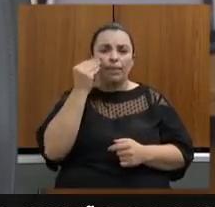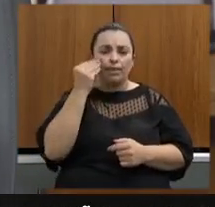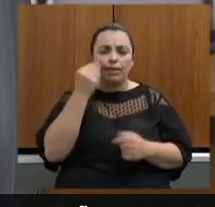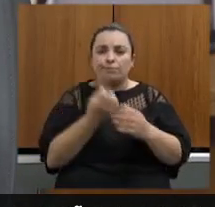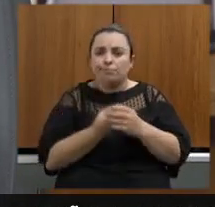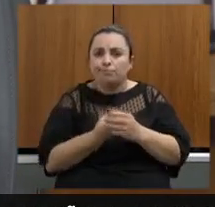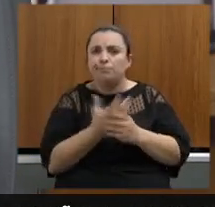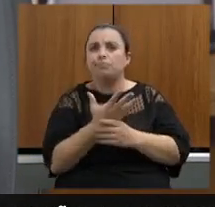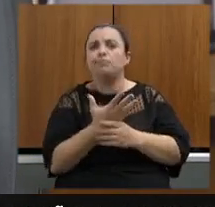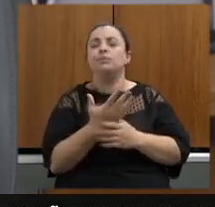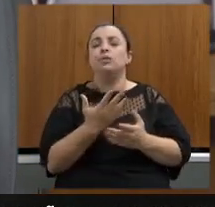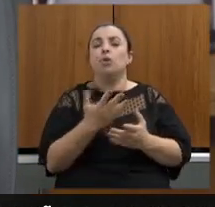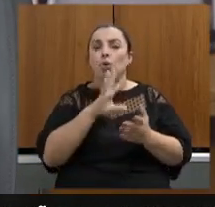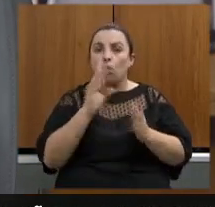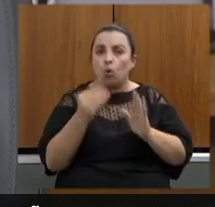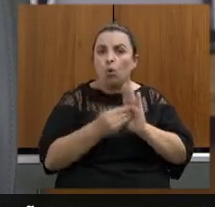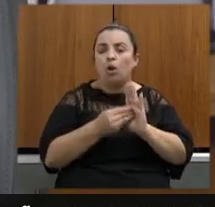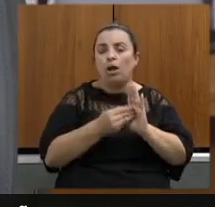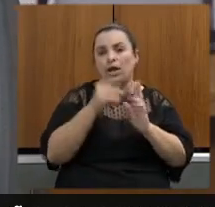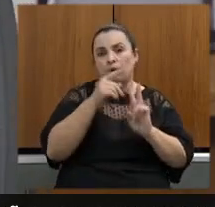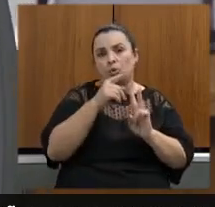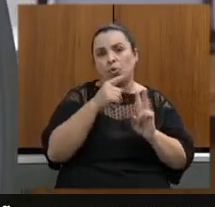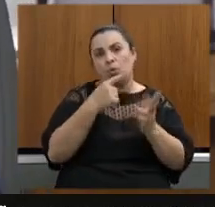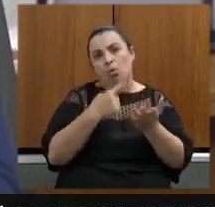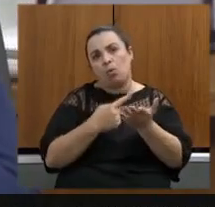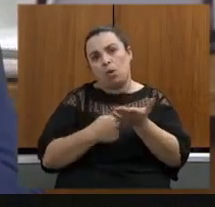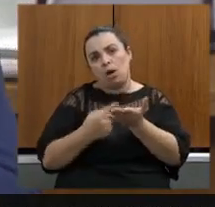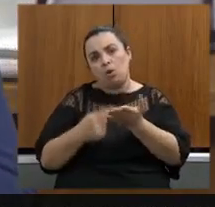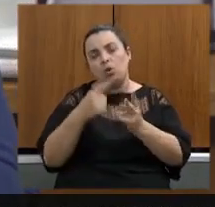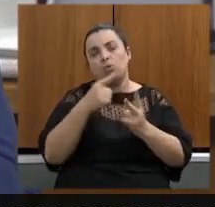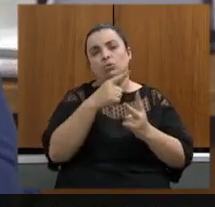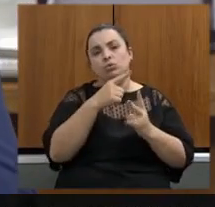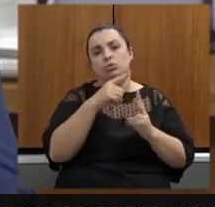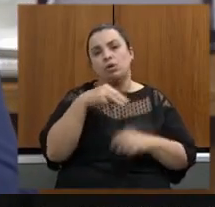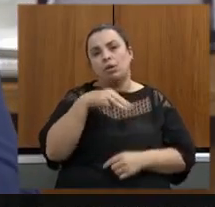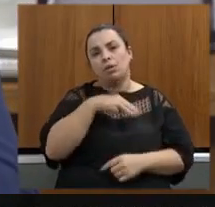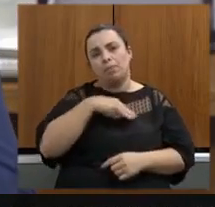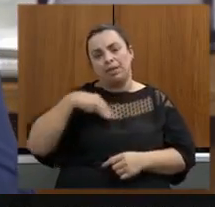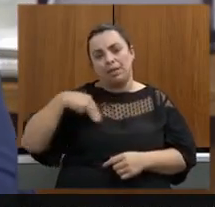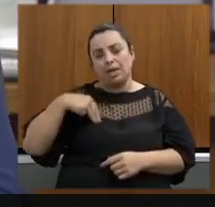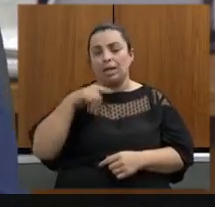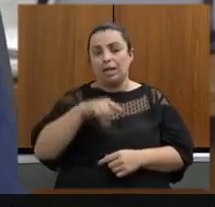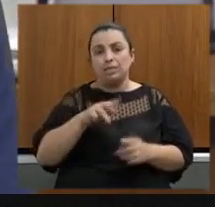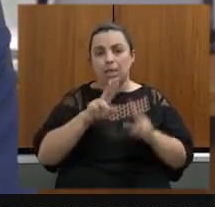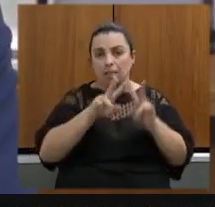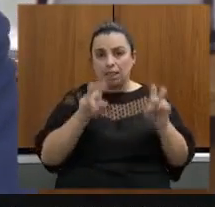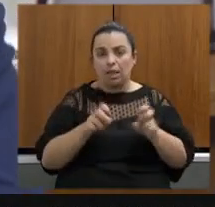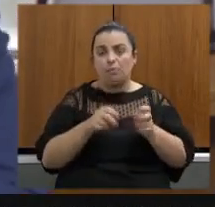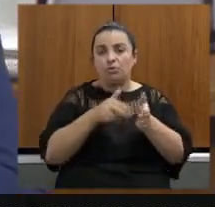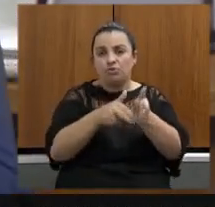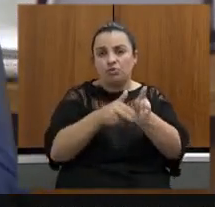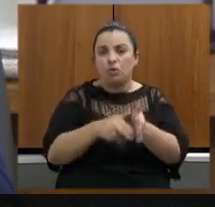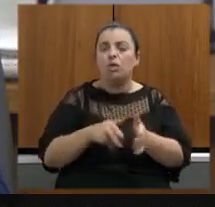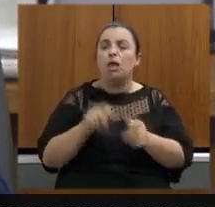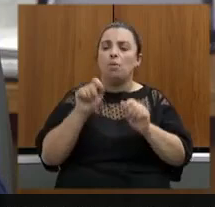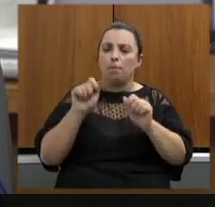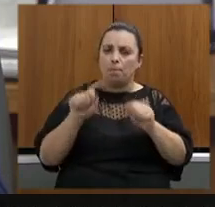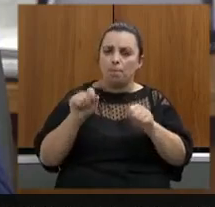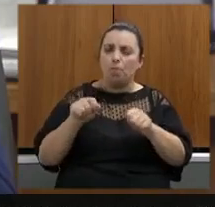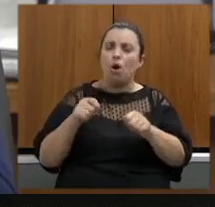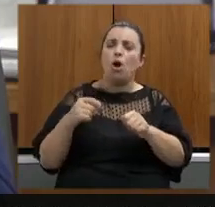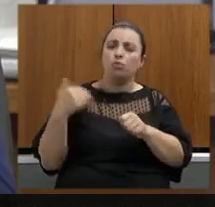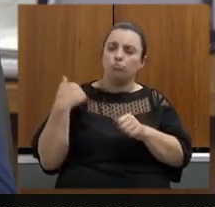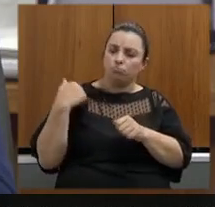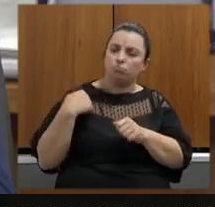né colocar dentro do acordo de manhã nessa questão sobre as ferrovias e dizer o senhor que você pode contar com o nosso esforço e empenho que com